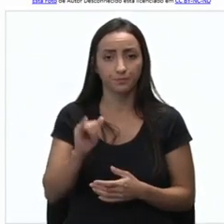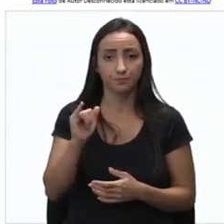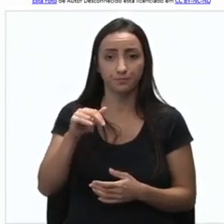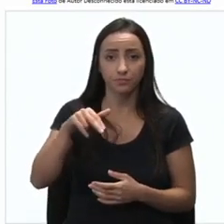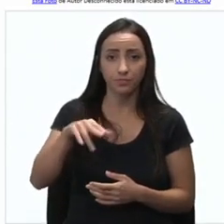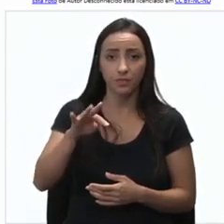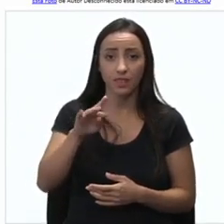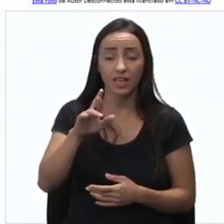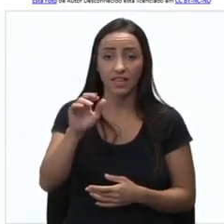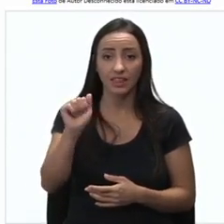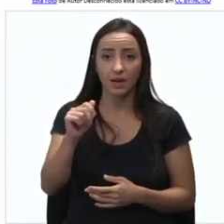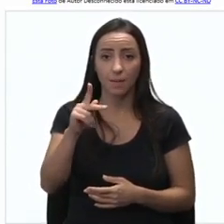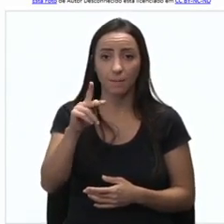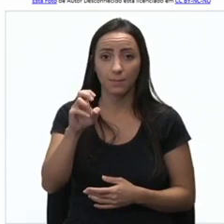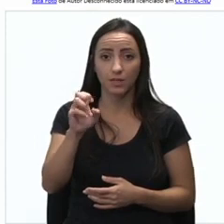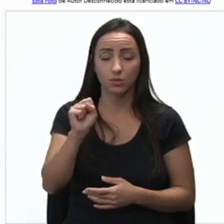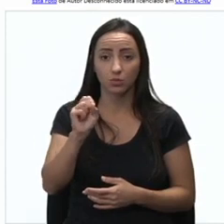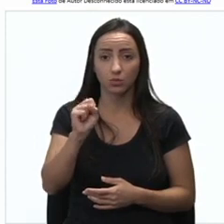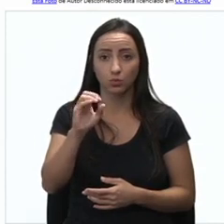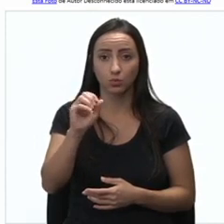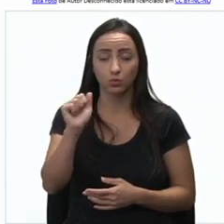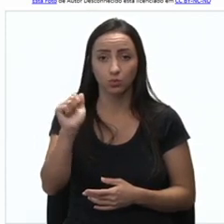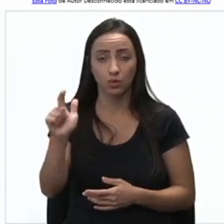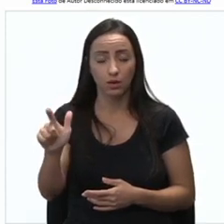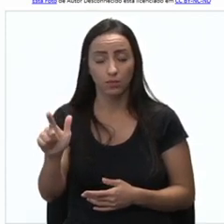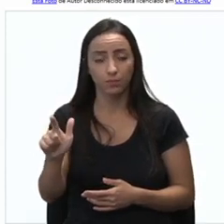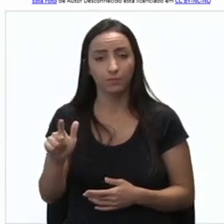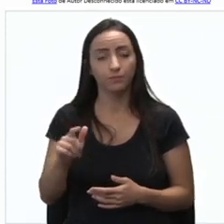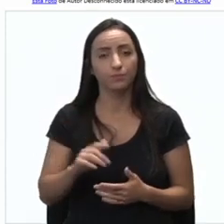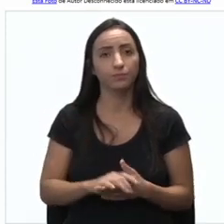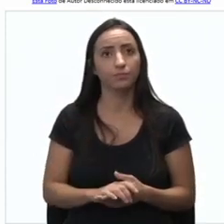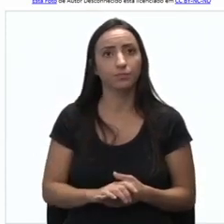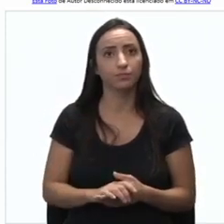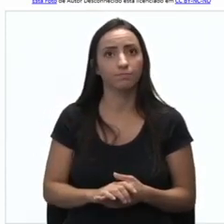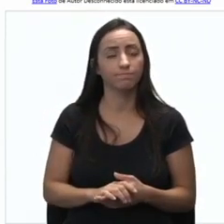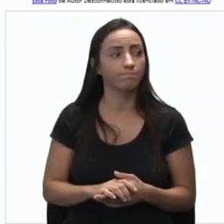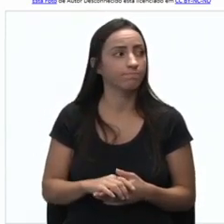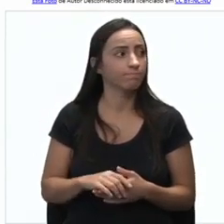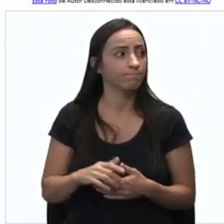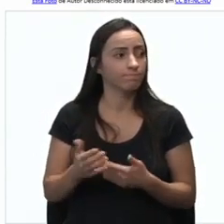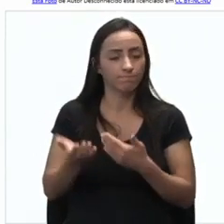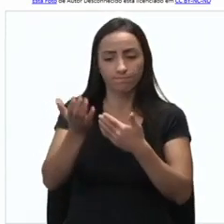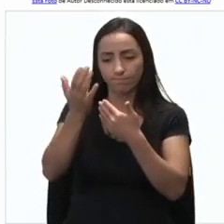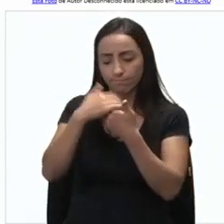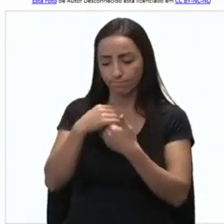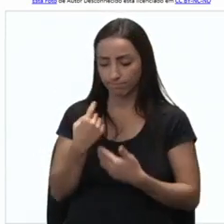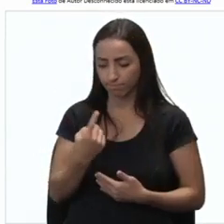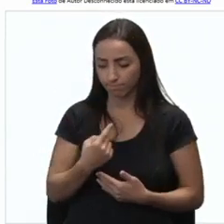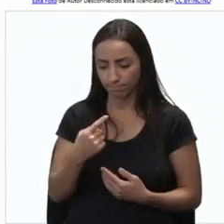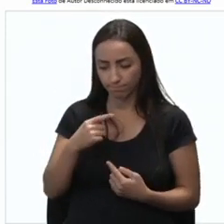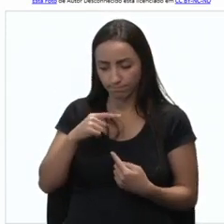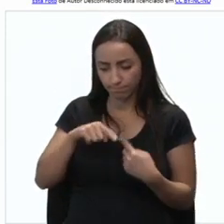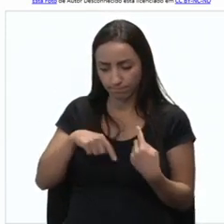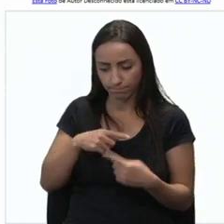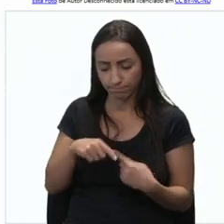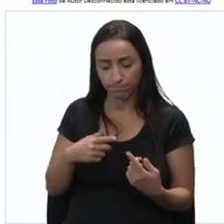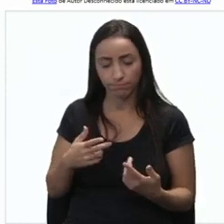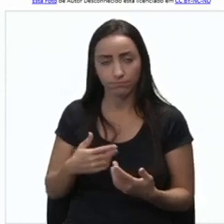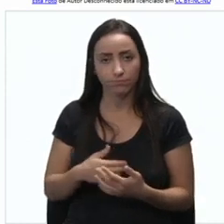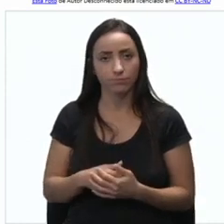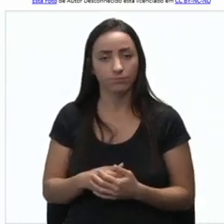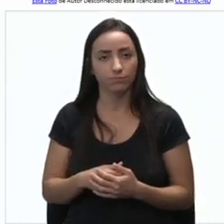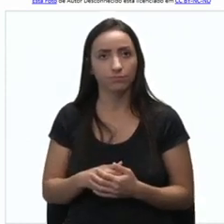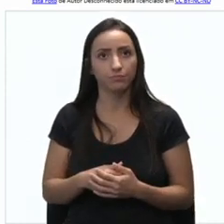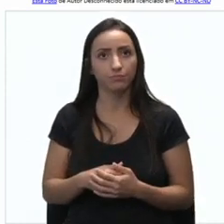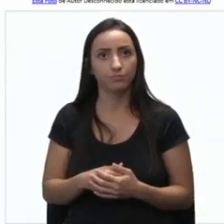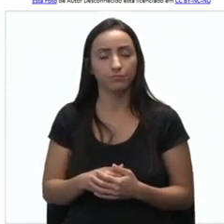intrapessoal, né? A relação de uma pessoa com o seu mundo interior pressupõe a comunicação ou a percepção desta pessoa em